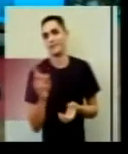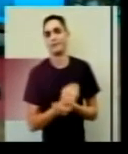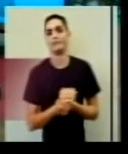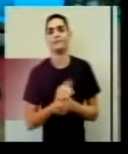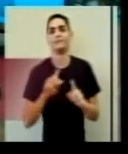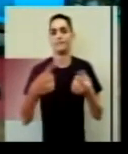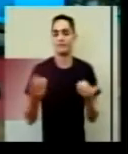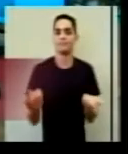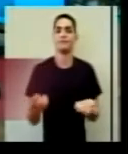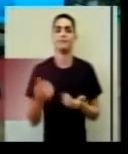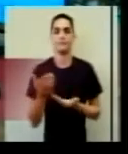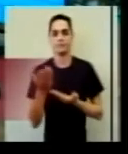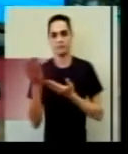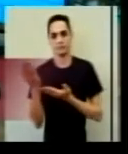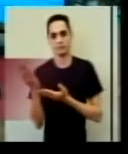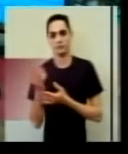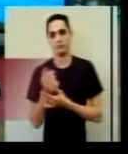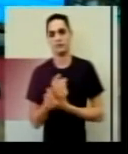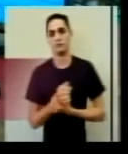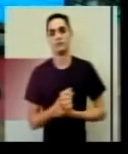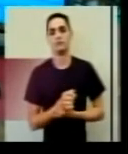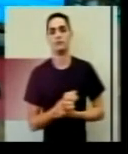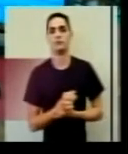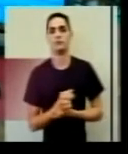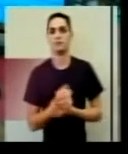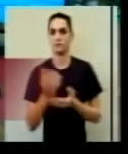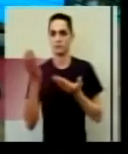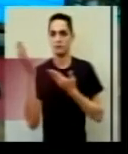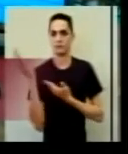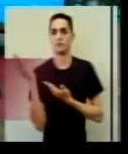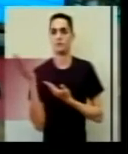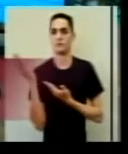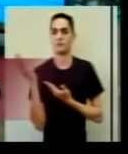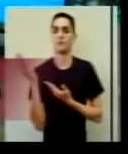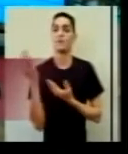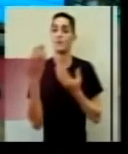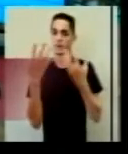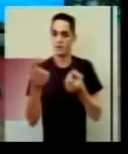gente tem condições de fazer coisas desse nível. Pronta.